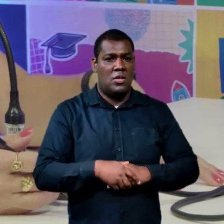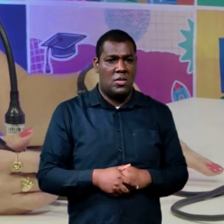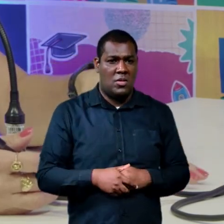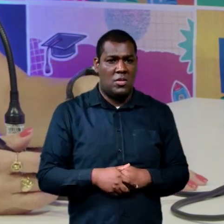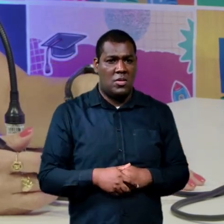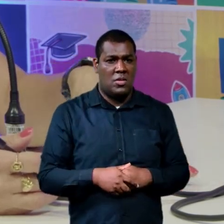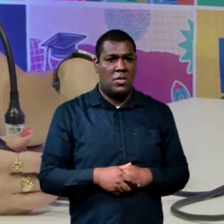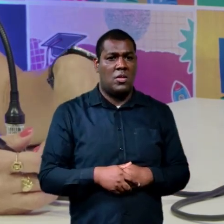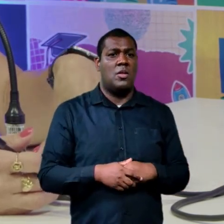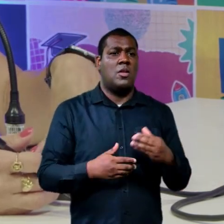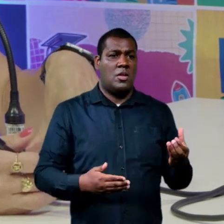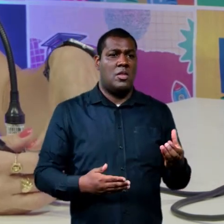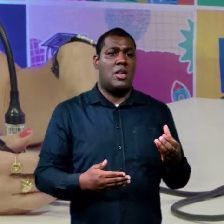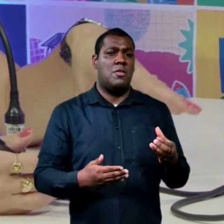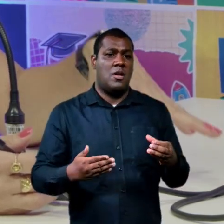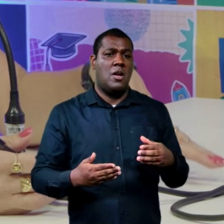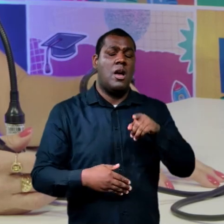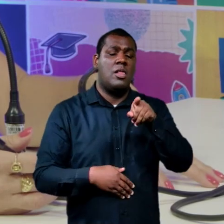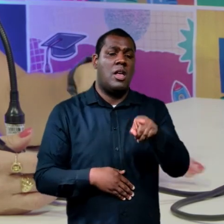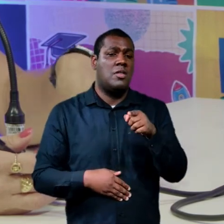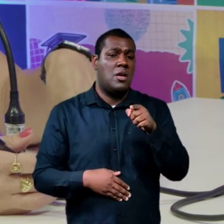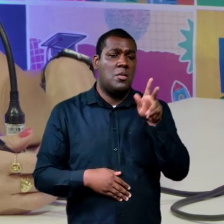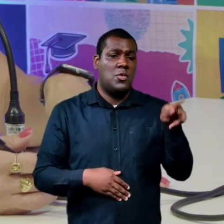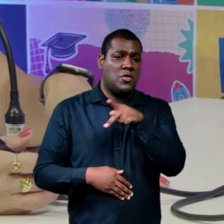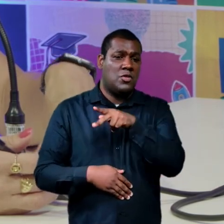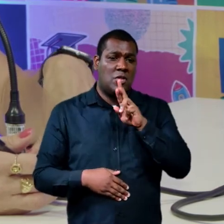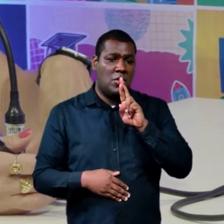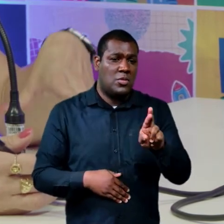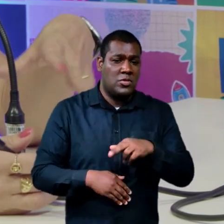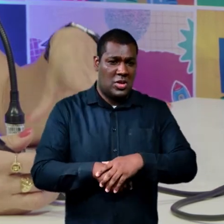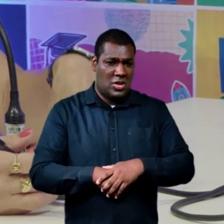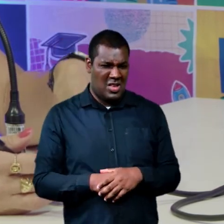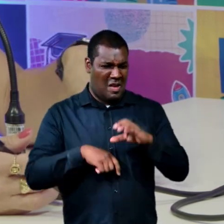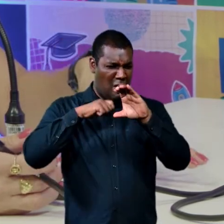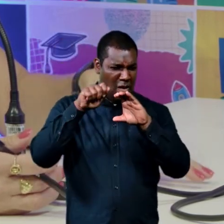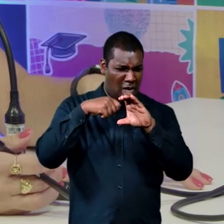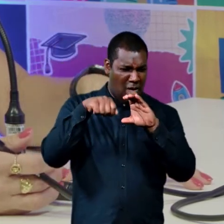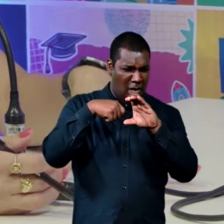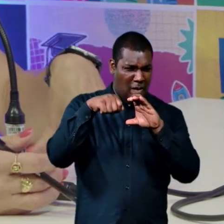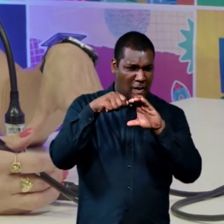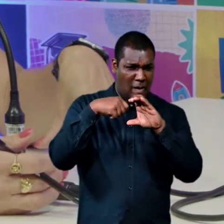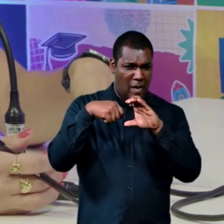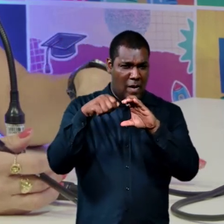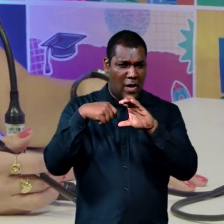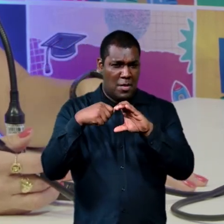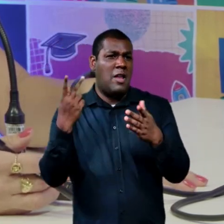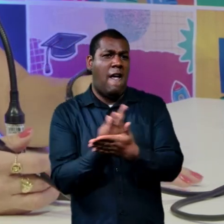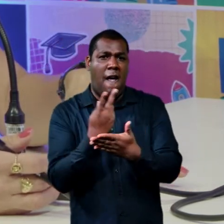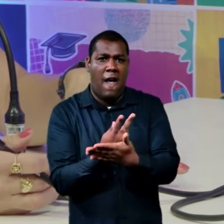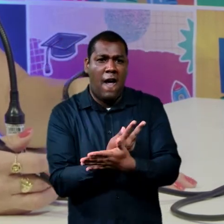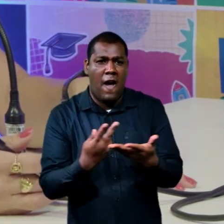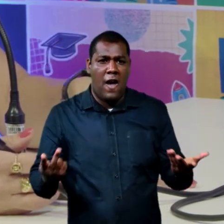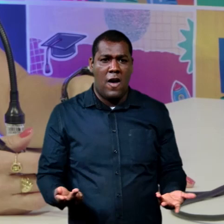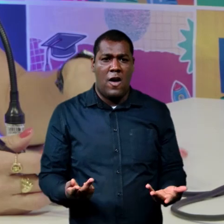essa filmagem, dizendo que essa filmagem era clandestina, logo estava violando os seus direitos, a sua liberdade,